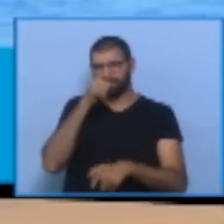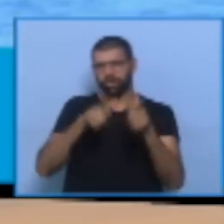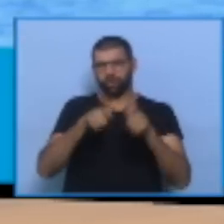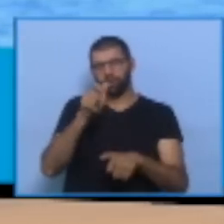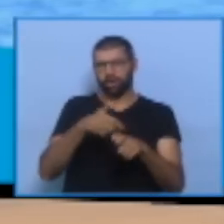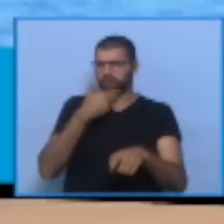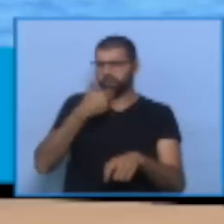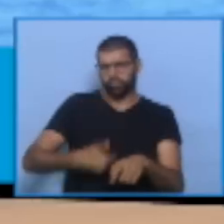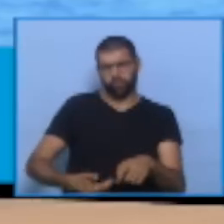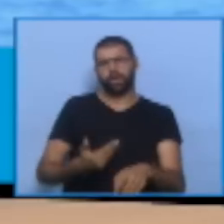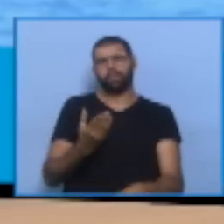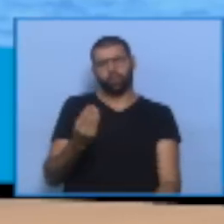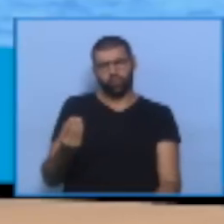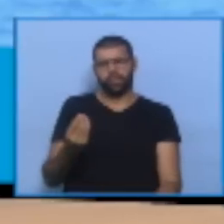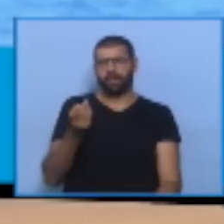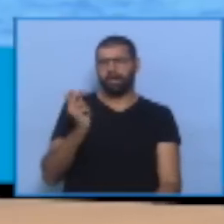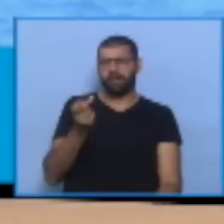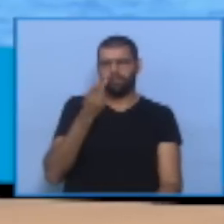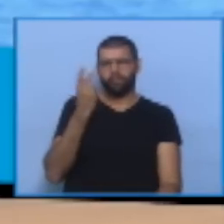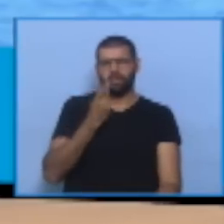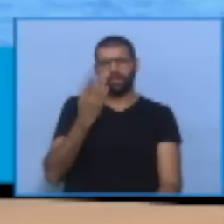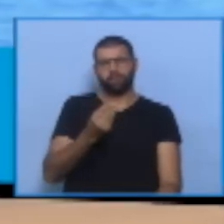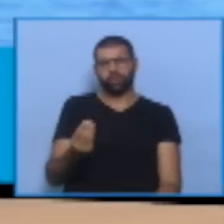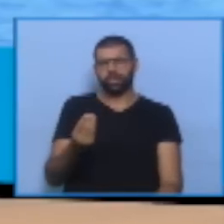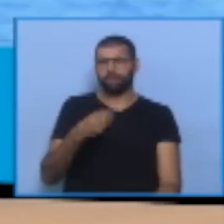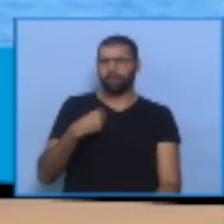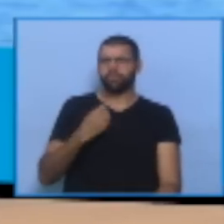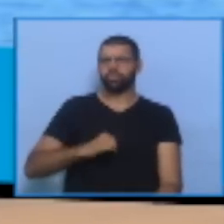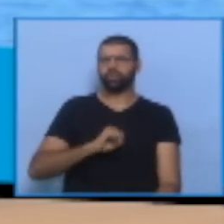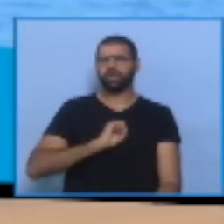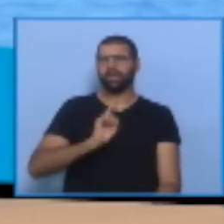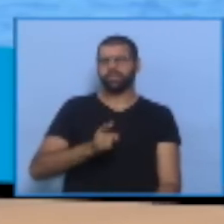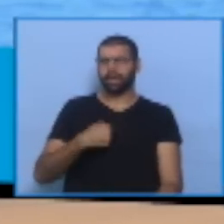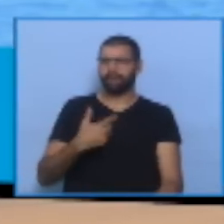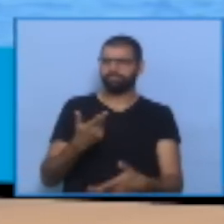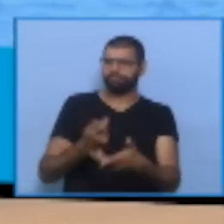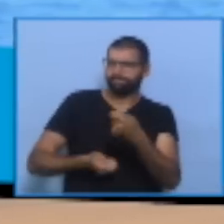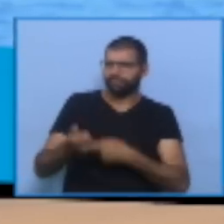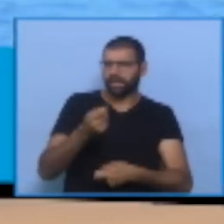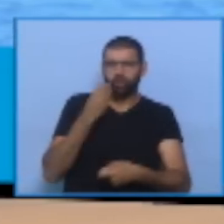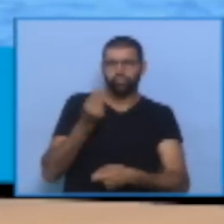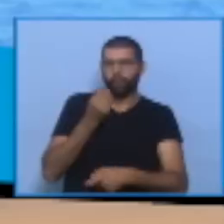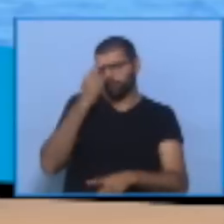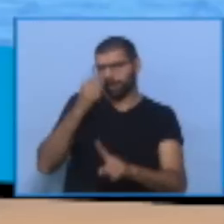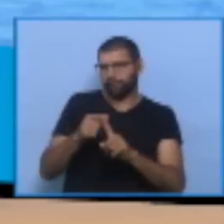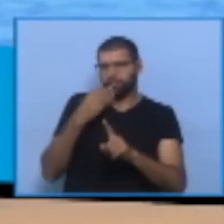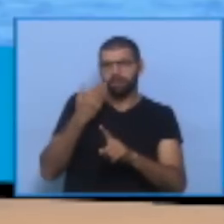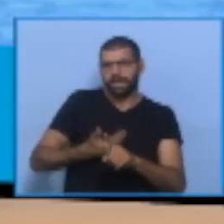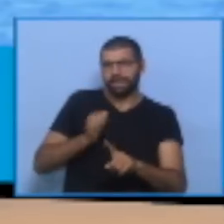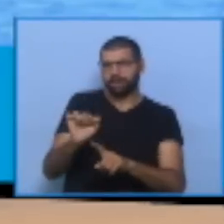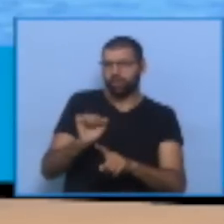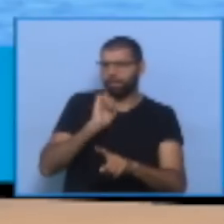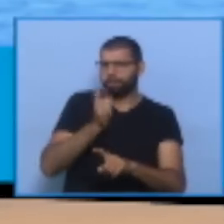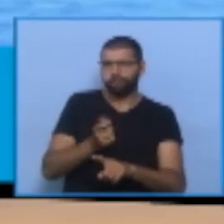muito saber, com muita experiência, com muitos anos de vida. E a nossa preocupação neste momento é cativar os jovens, para que essa experiência não morra, para